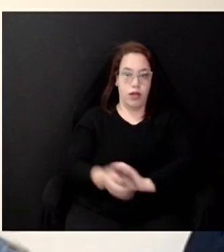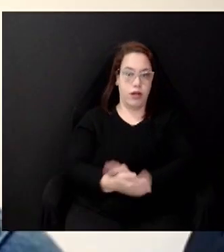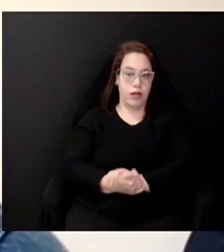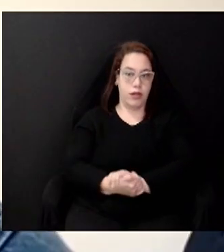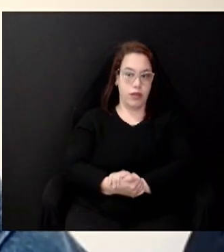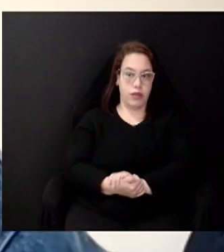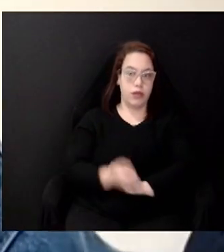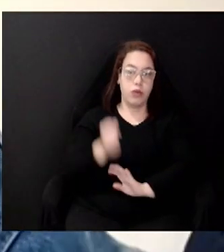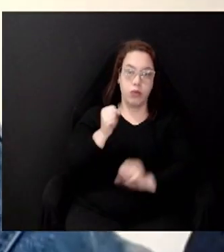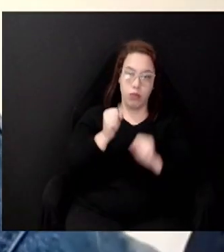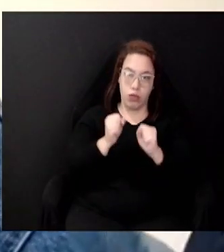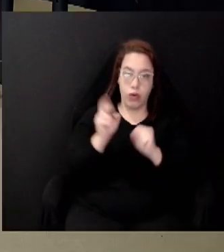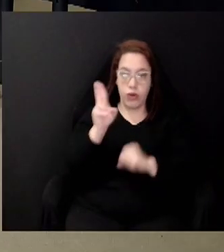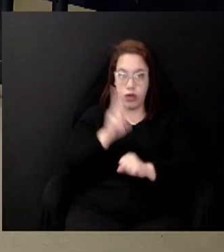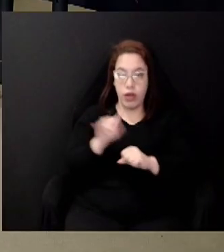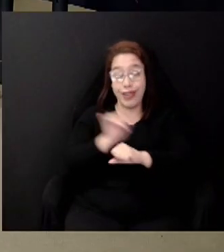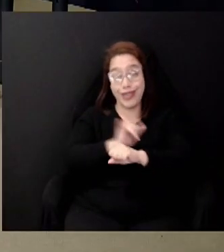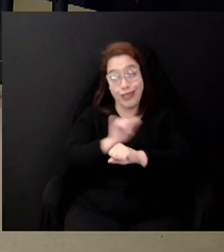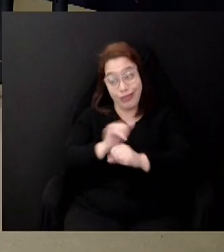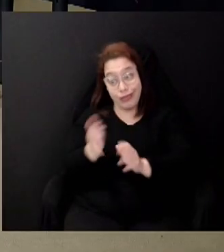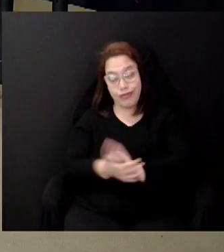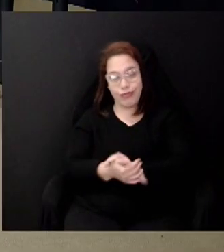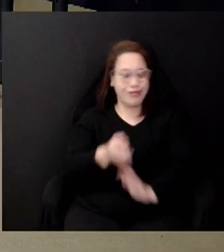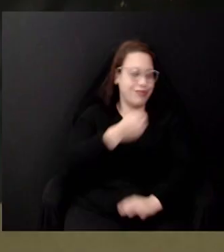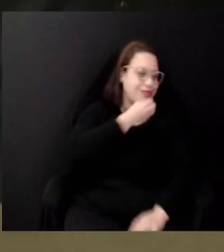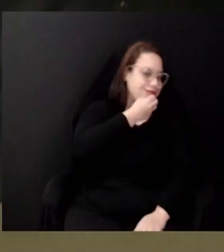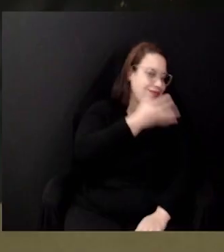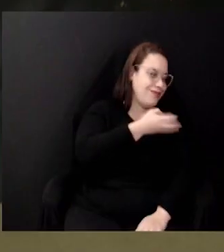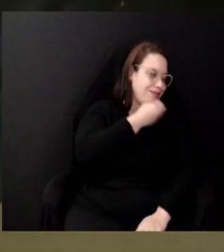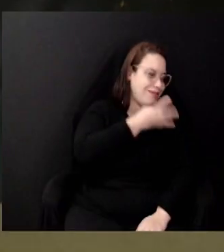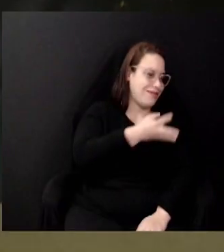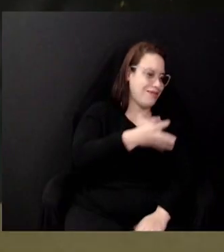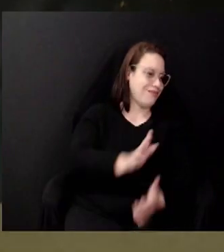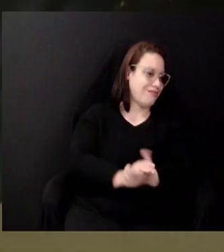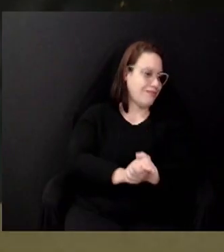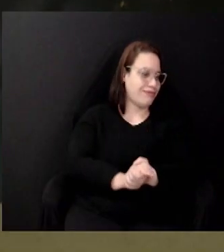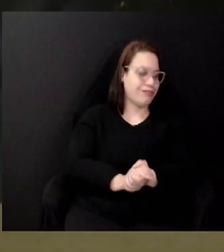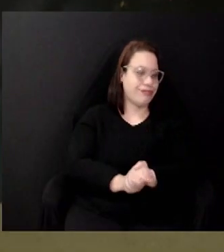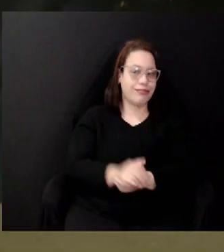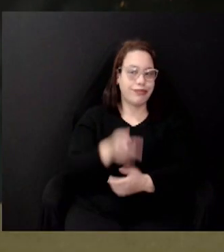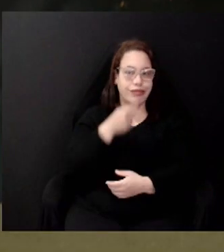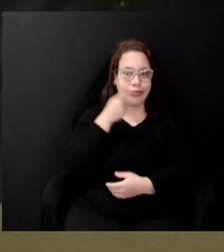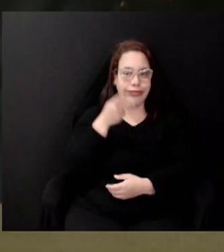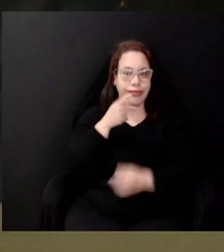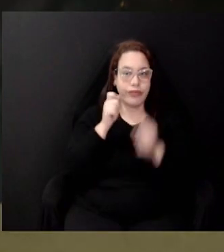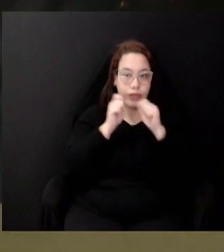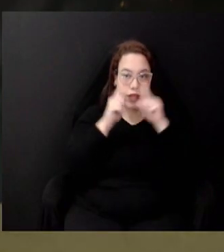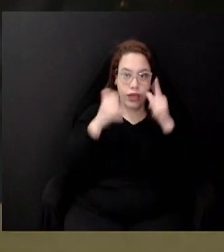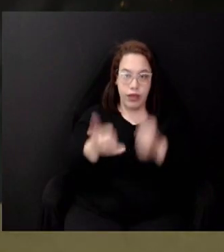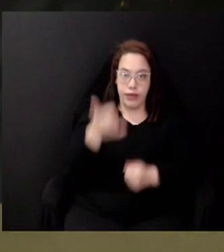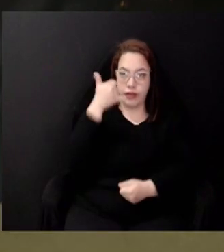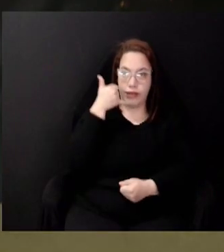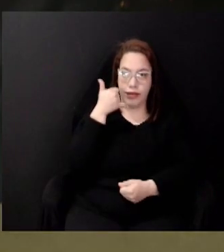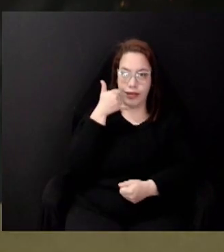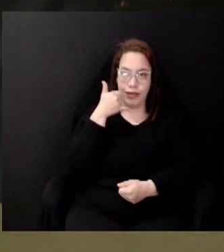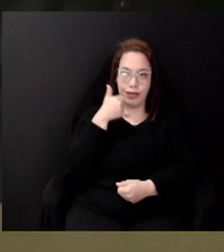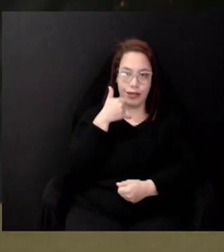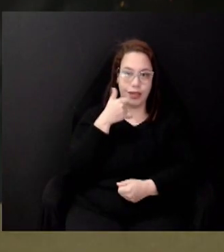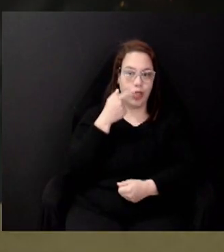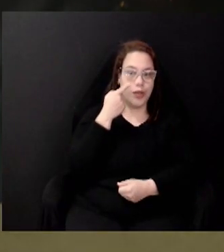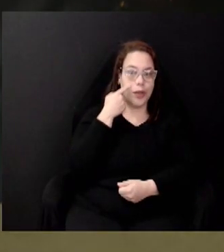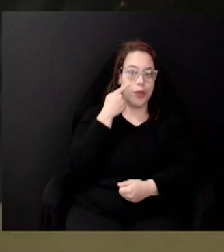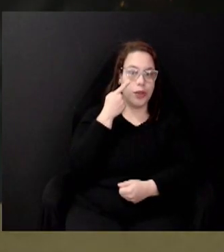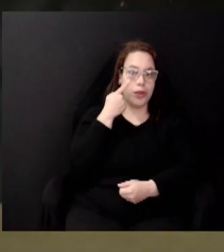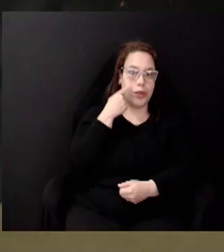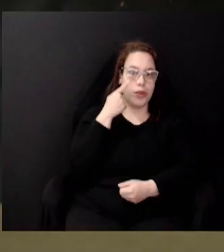esses intermédios aí. Muito bem, né? Quando você fala isso, tem gente que acorda e pega o celular, isso aí, olha, pega todo